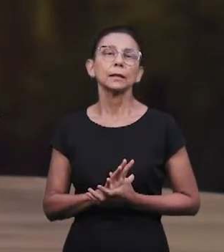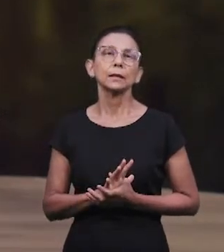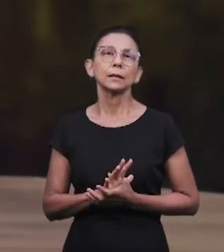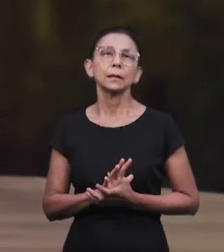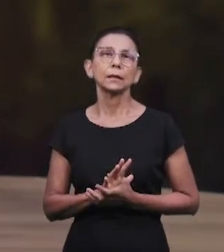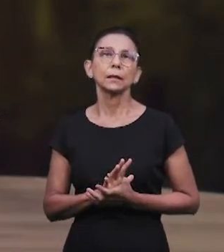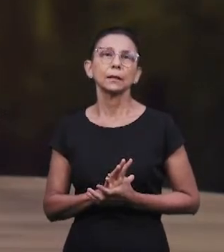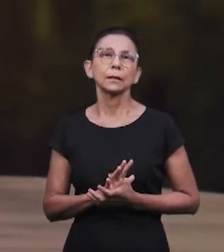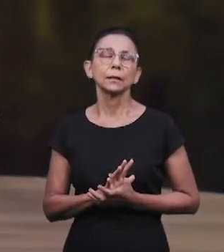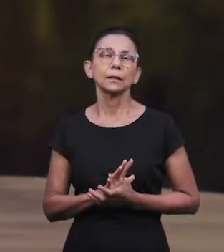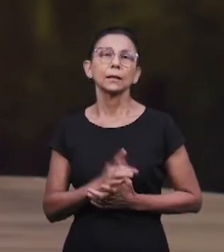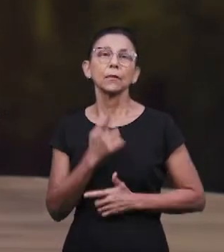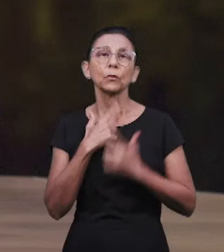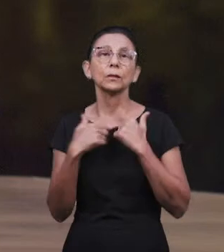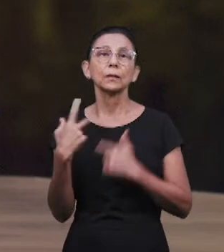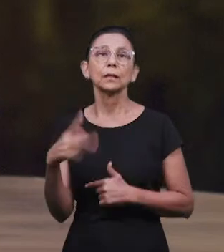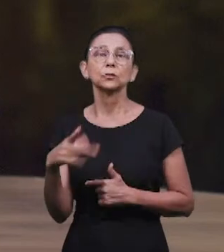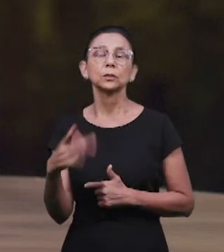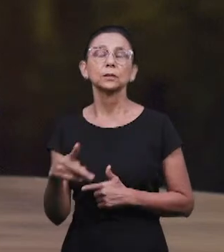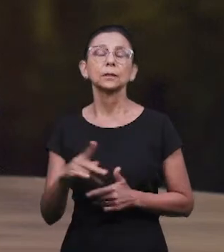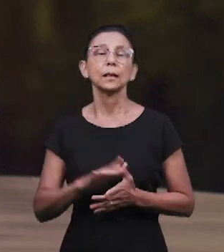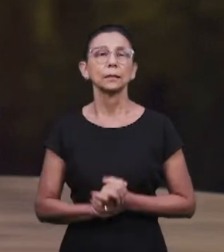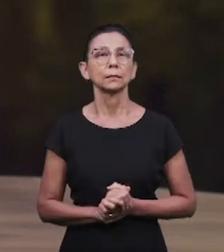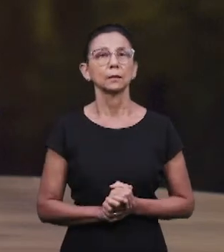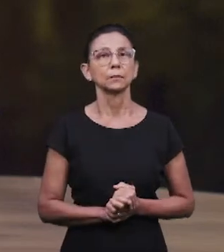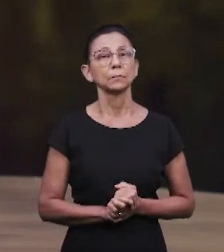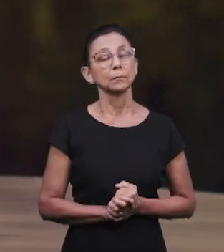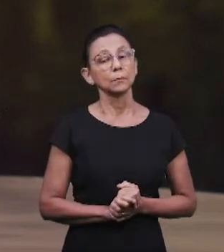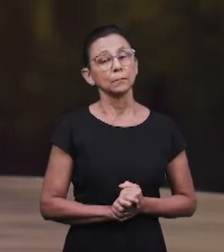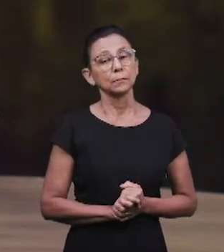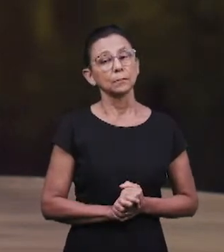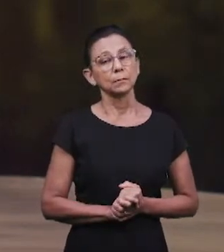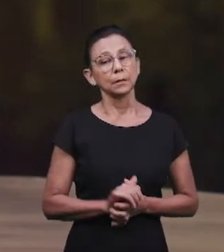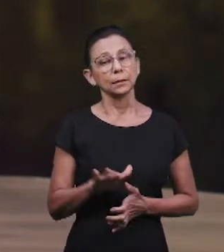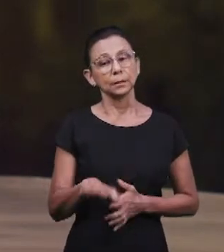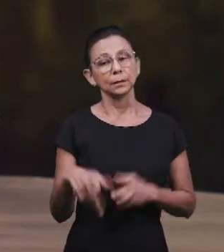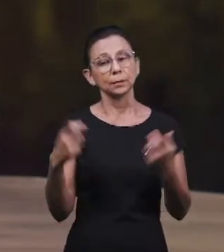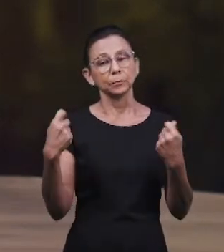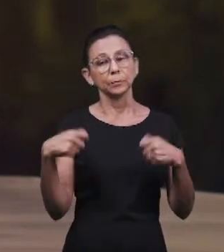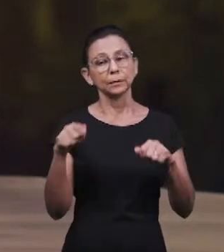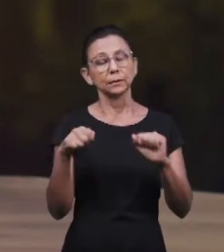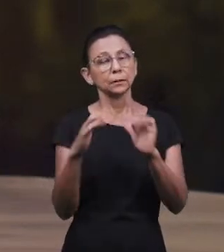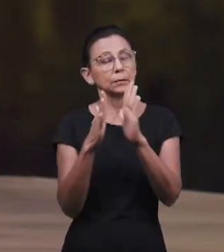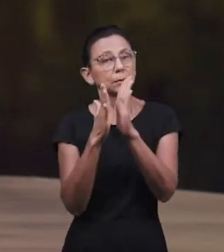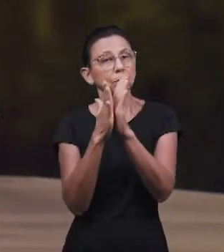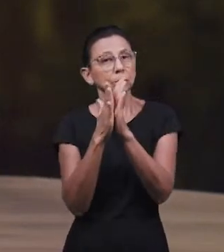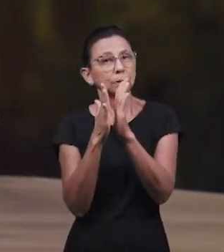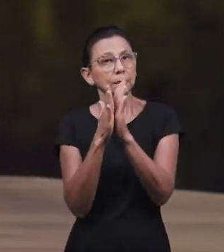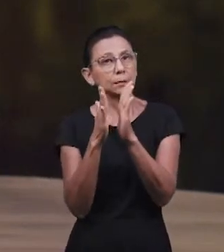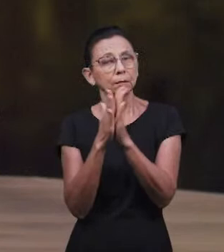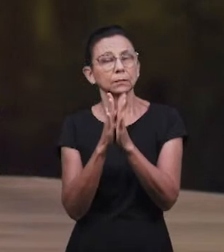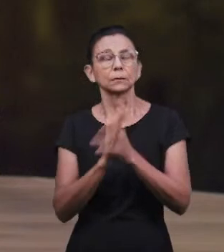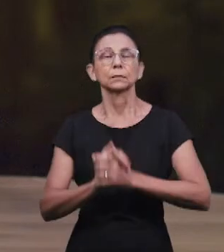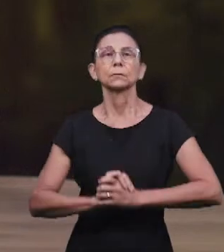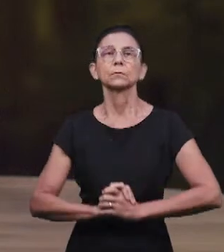necessita de oração e a mãe mostra que